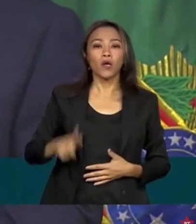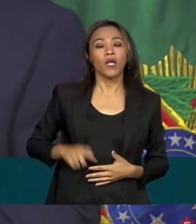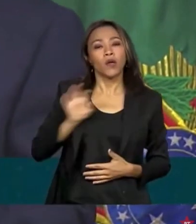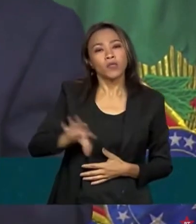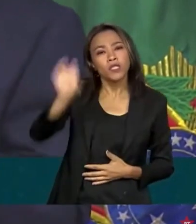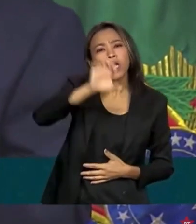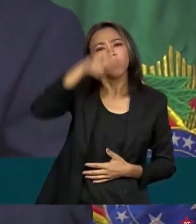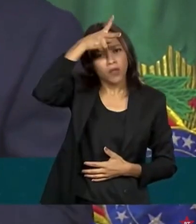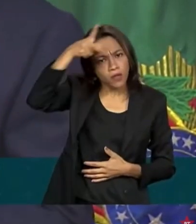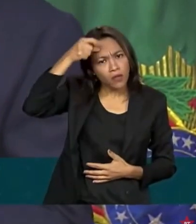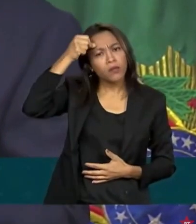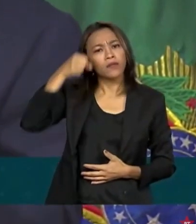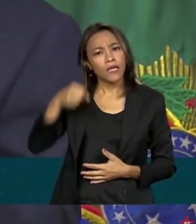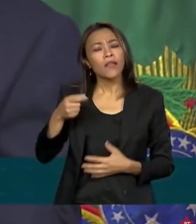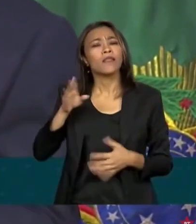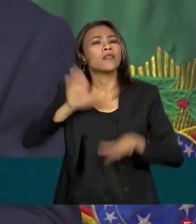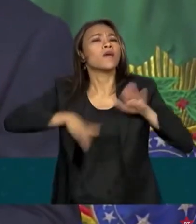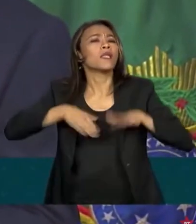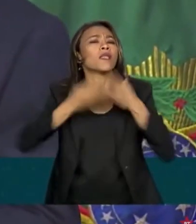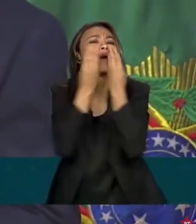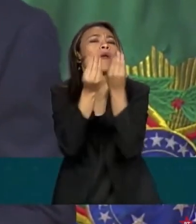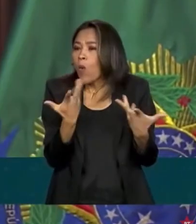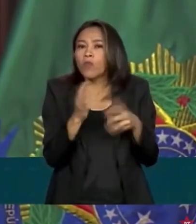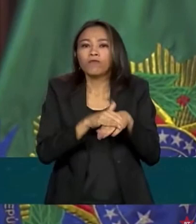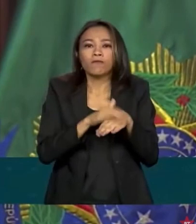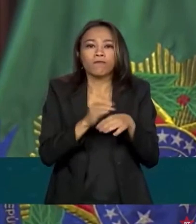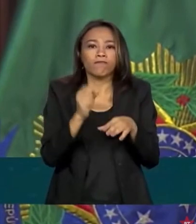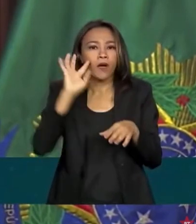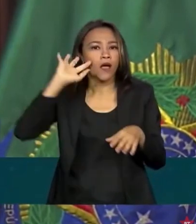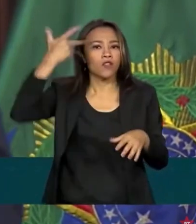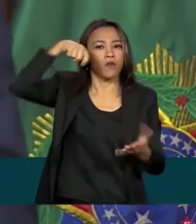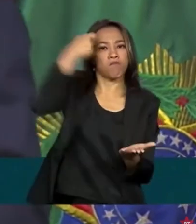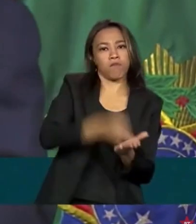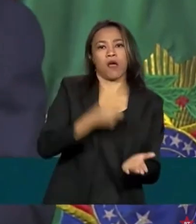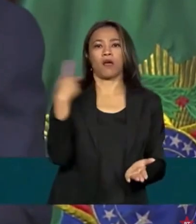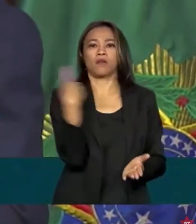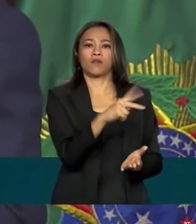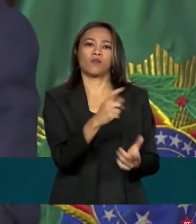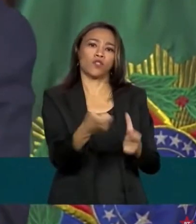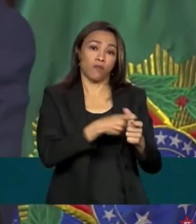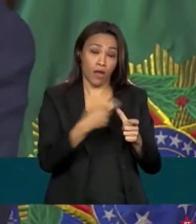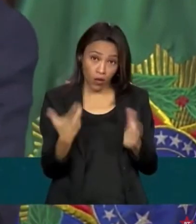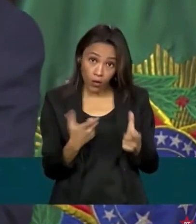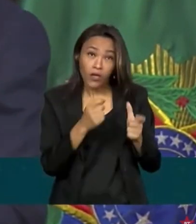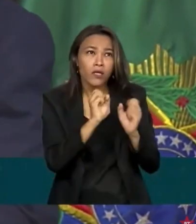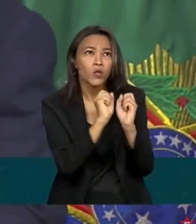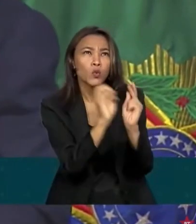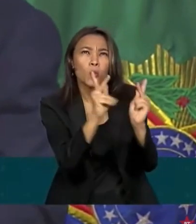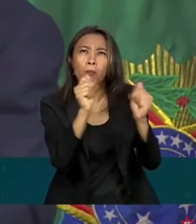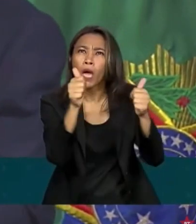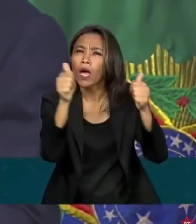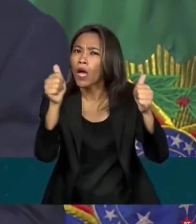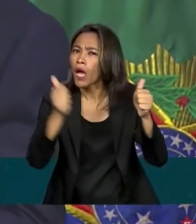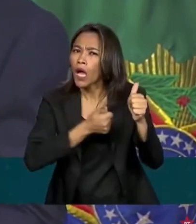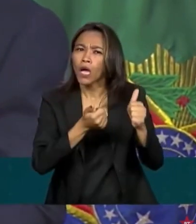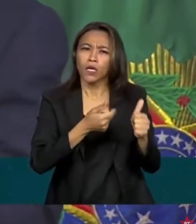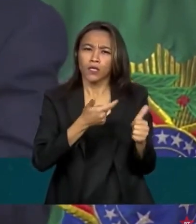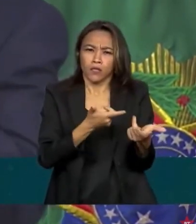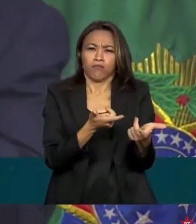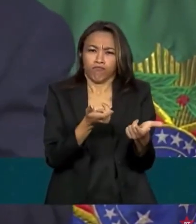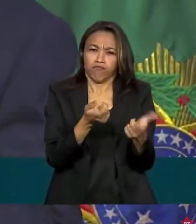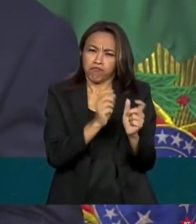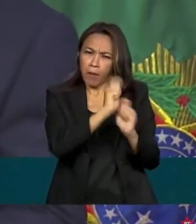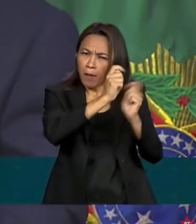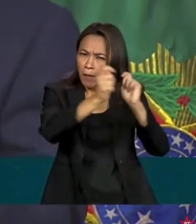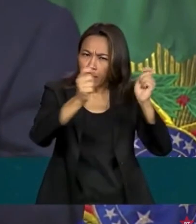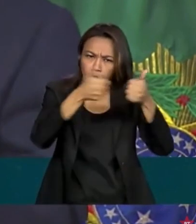prefeitos, dependendo da qualidade e a importância da obra. Se o governo tiver as contas em ordem, tiver possibilidade de endividamento, não